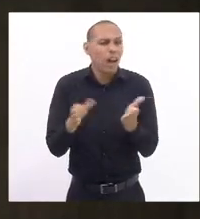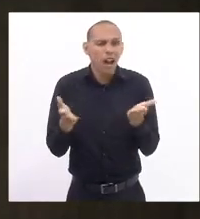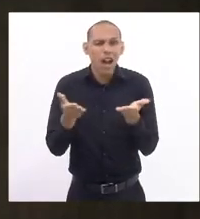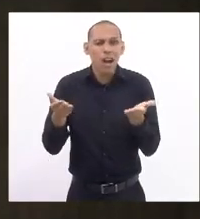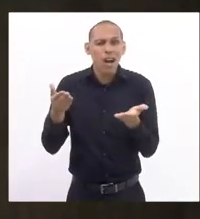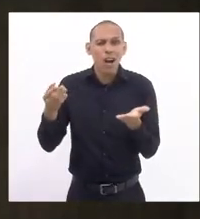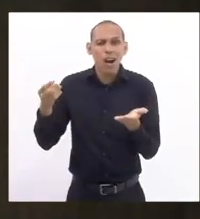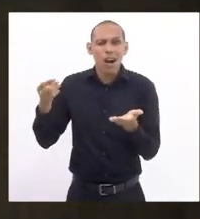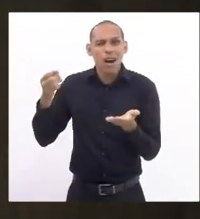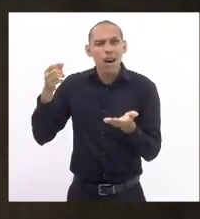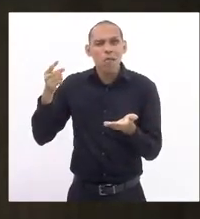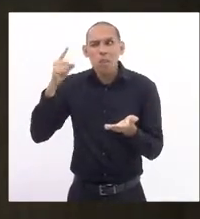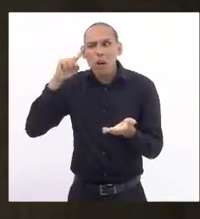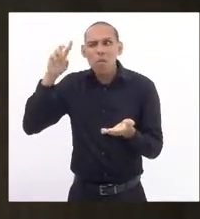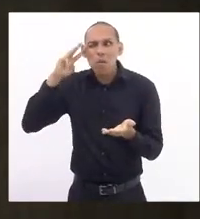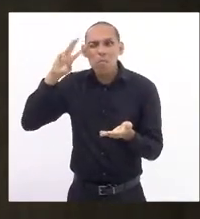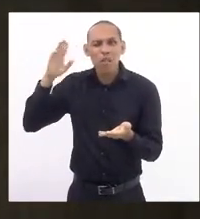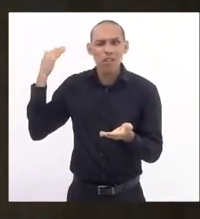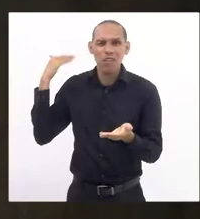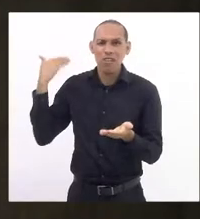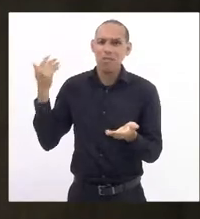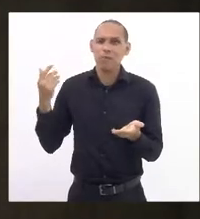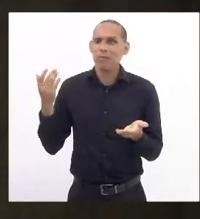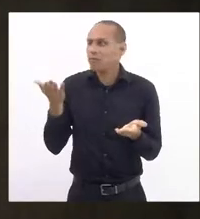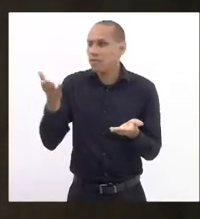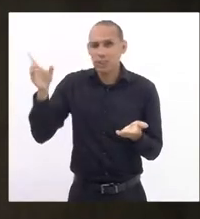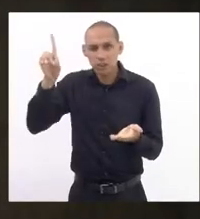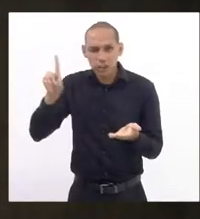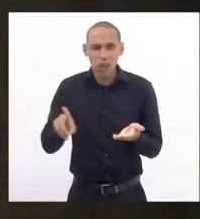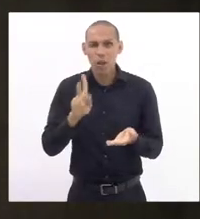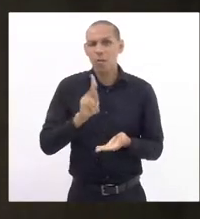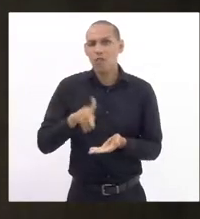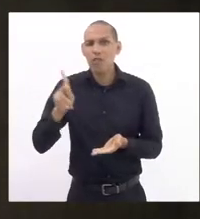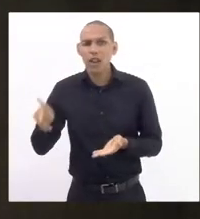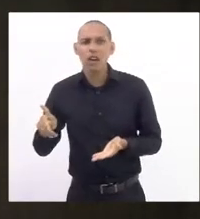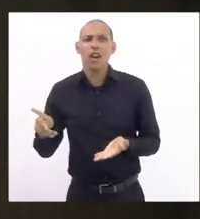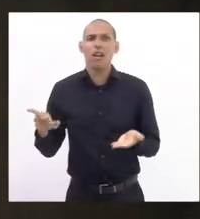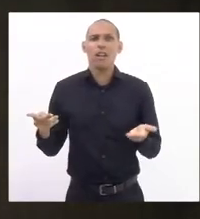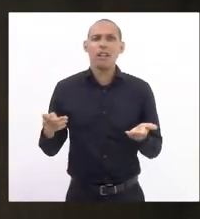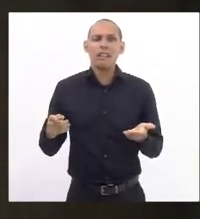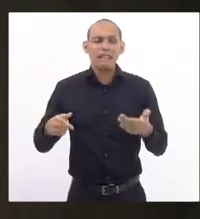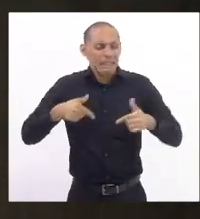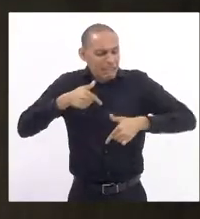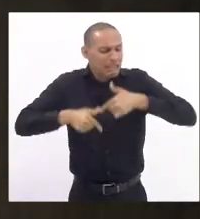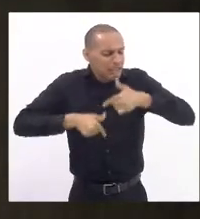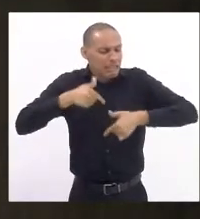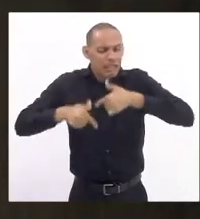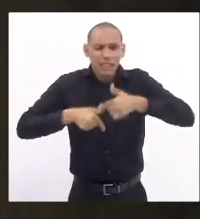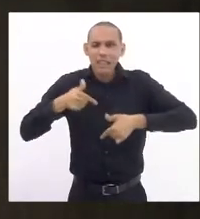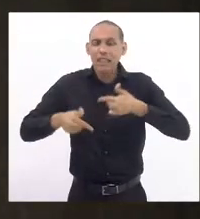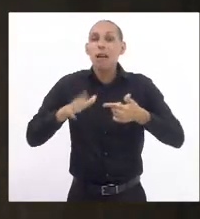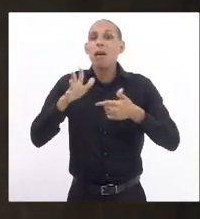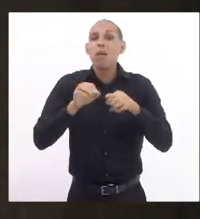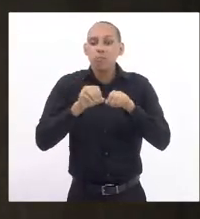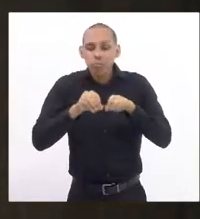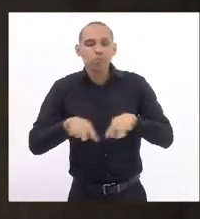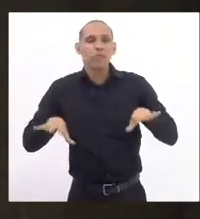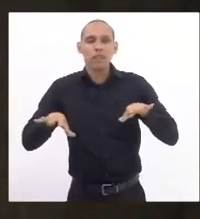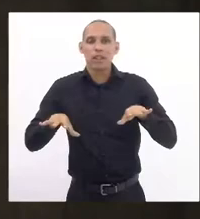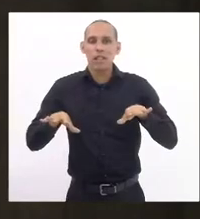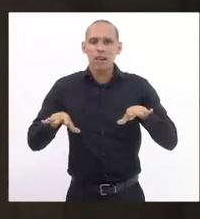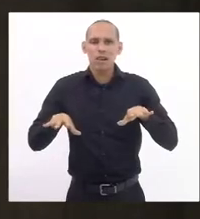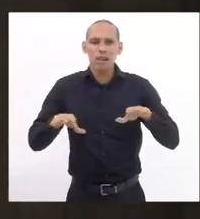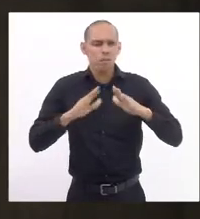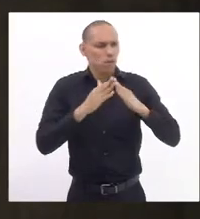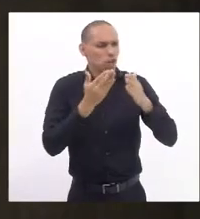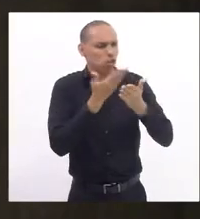poucos dias, e os diretores e professores estão ralando para conseguir tentar dar conta disso, mas o prejuízo para as